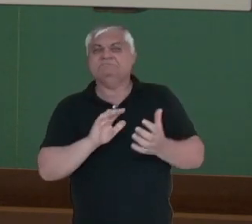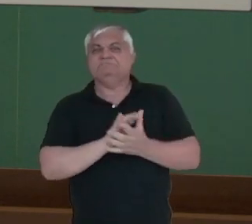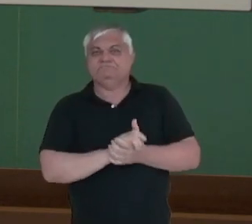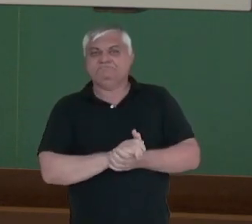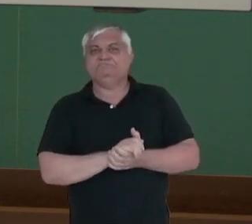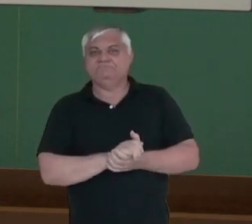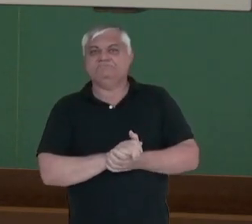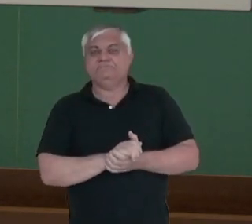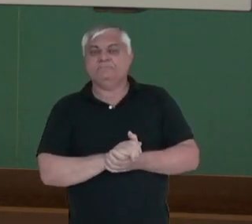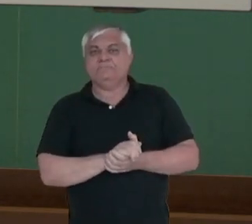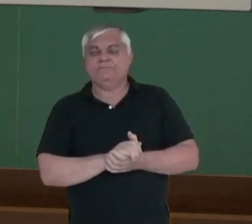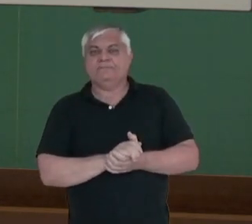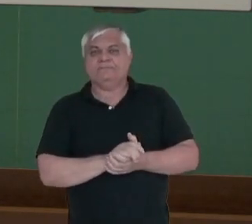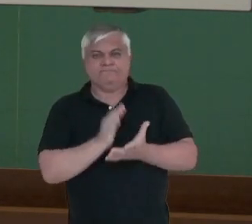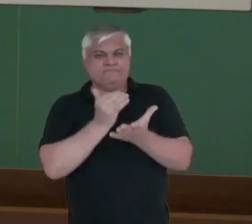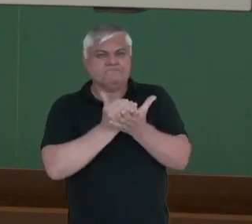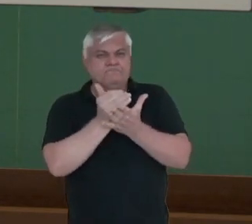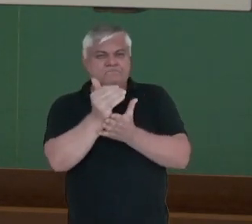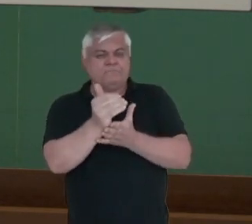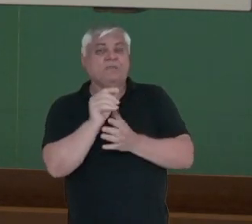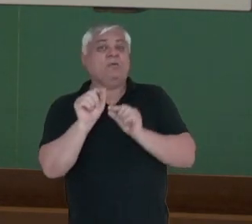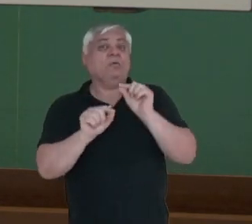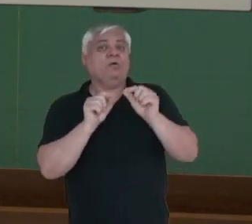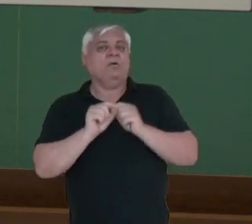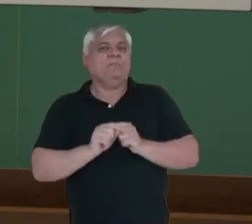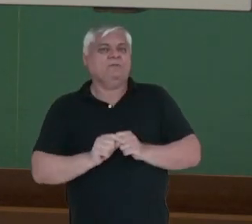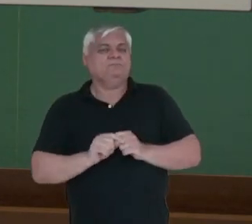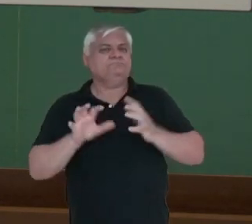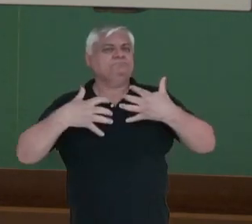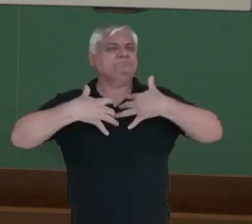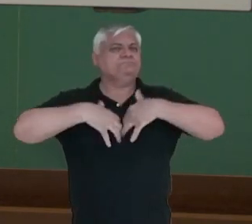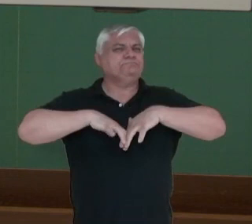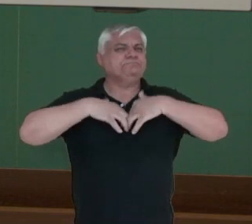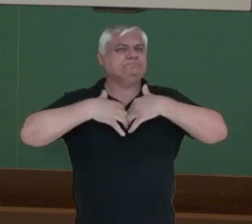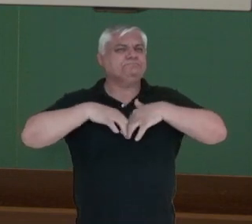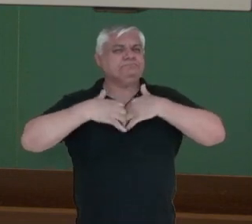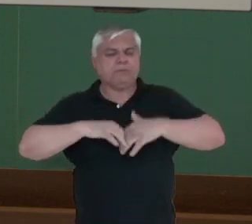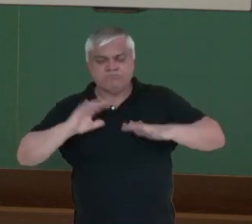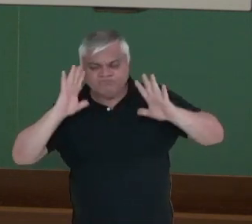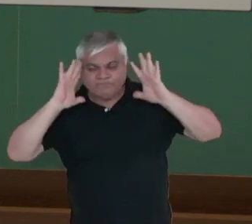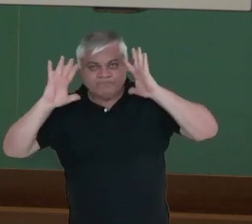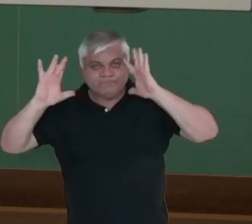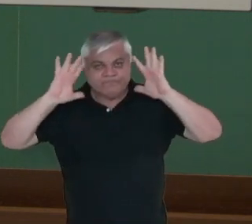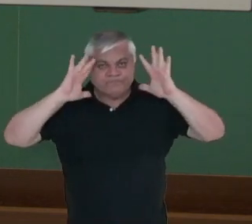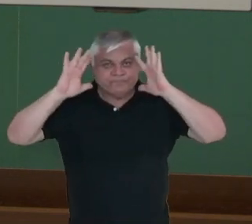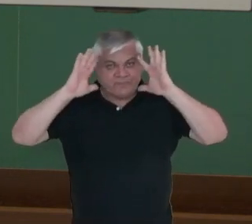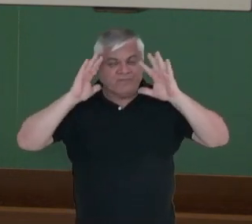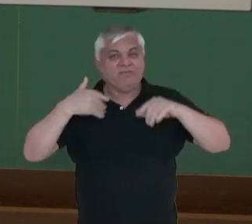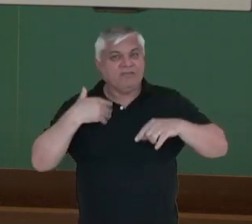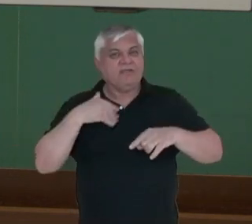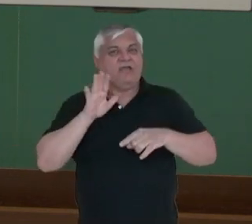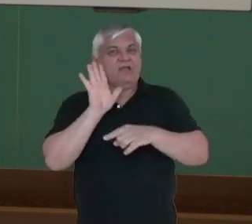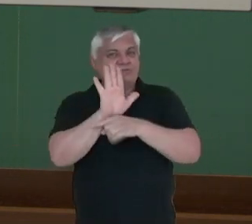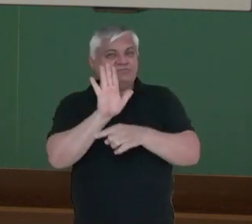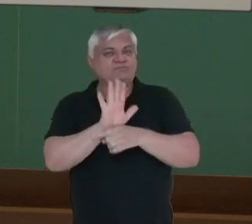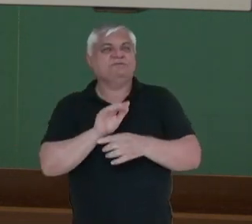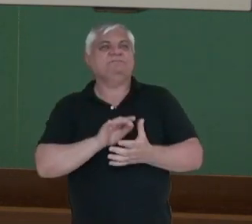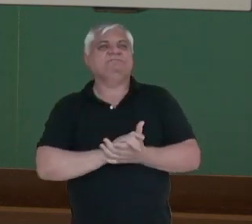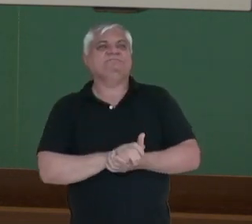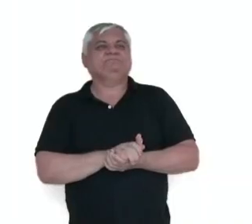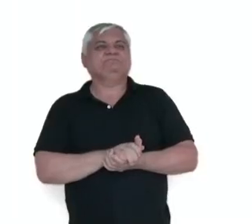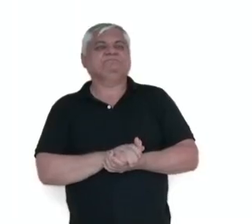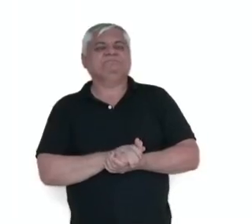semelhança, certo? Vamos começar aqui então já com algumas questões que vão nortear as nossas